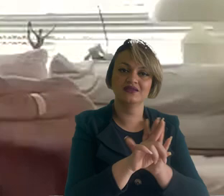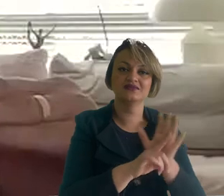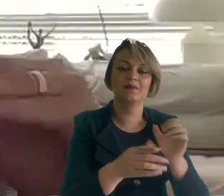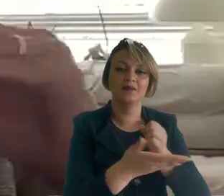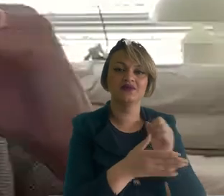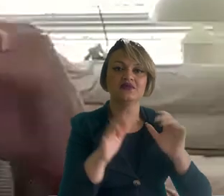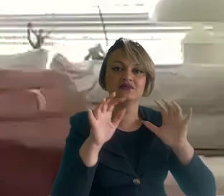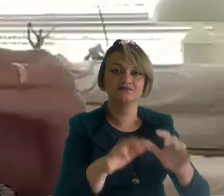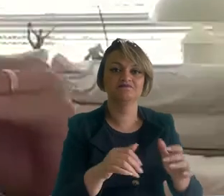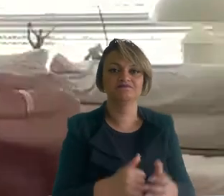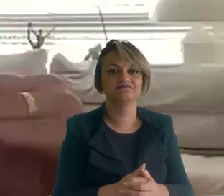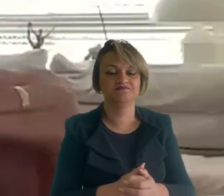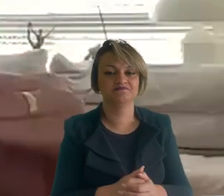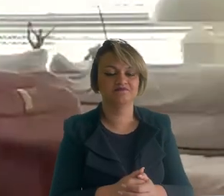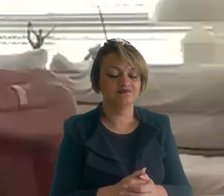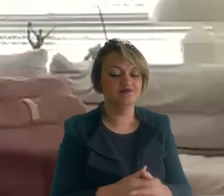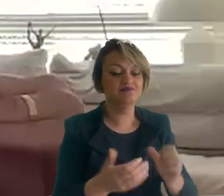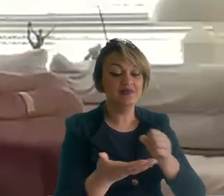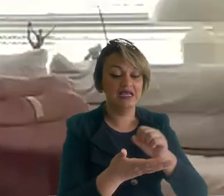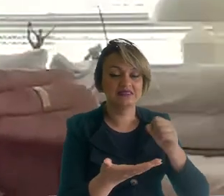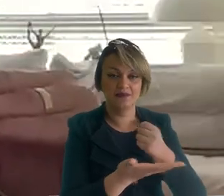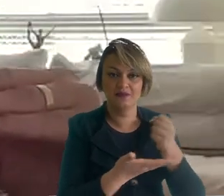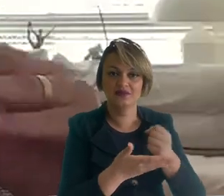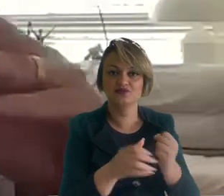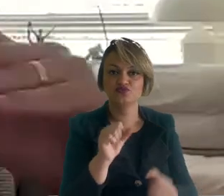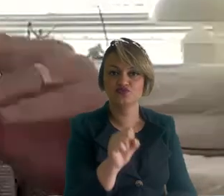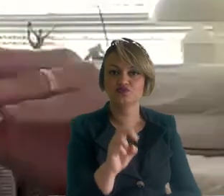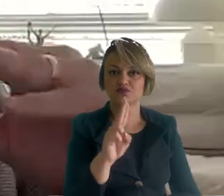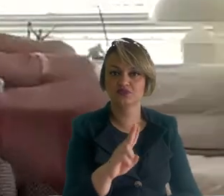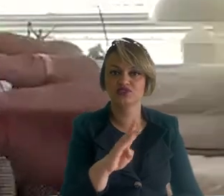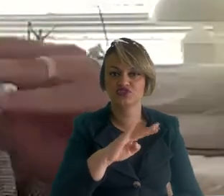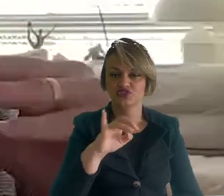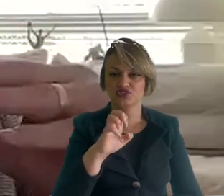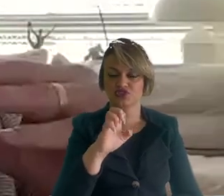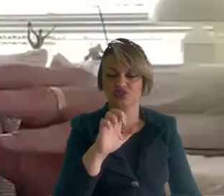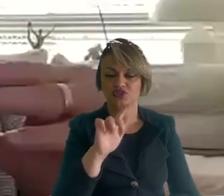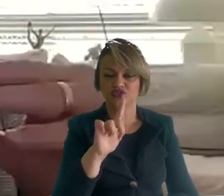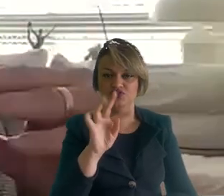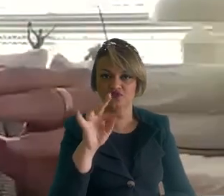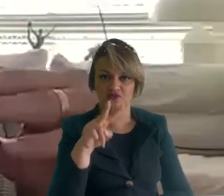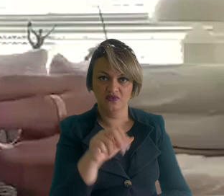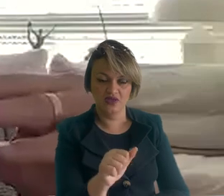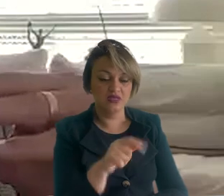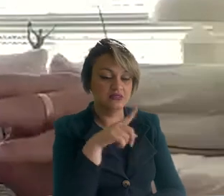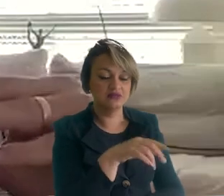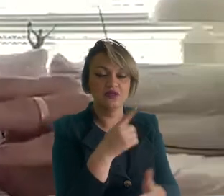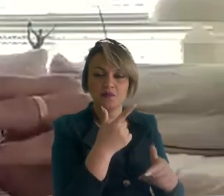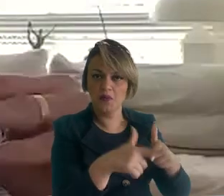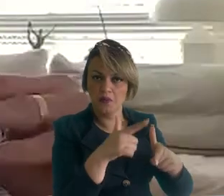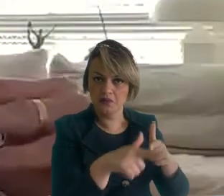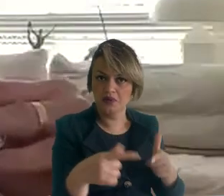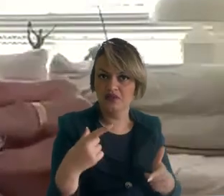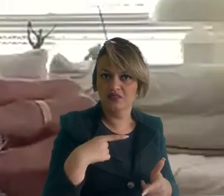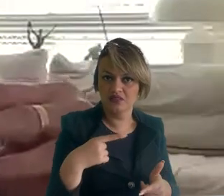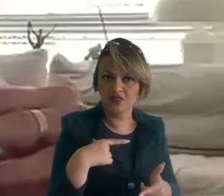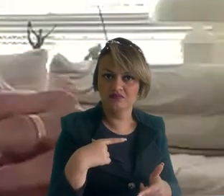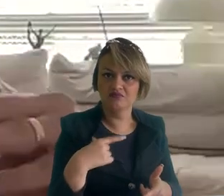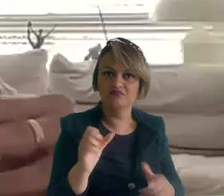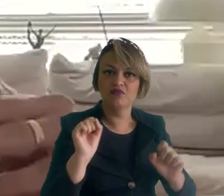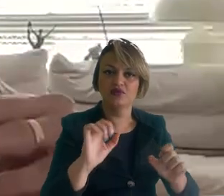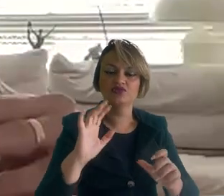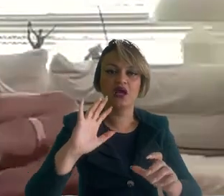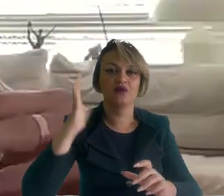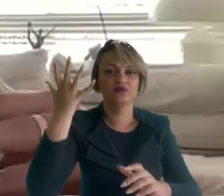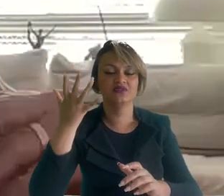subjetiva essa base subjetiva se ela tiver algum problema ela vai gerar uma causa